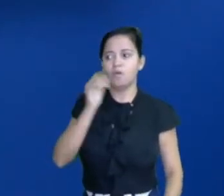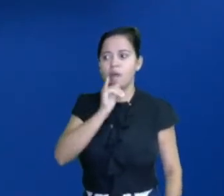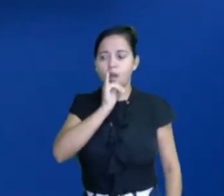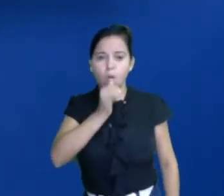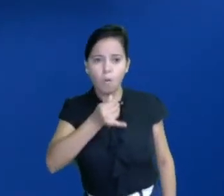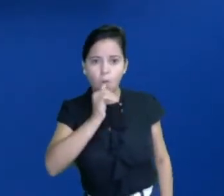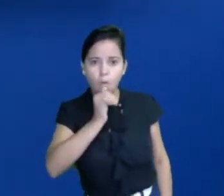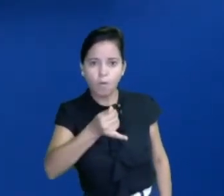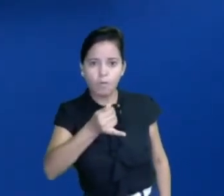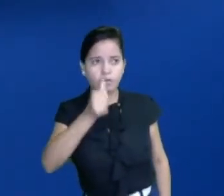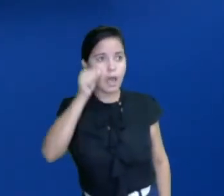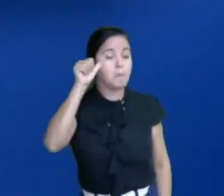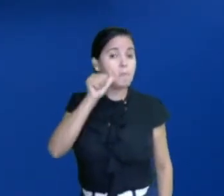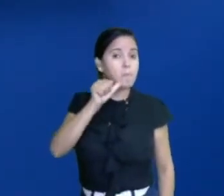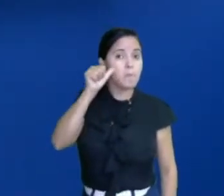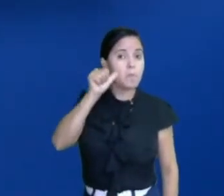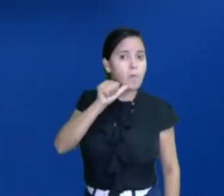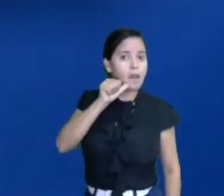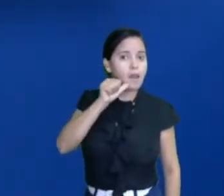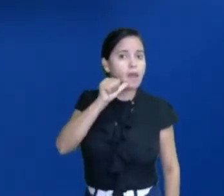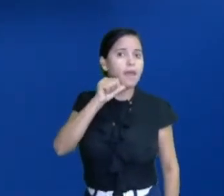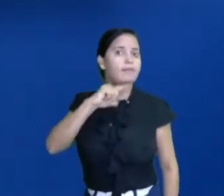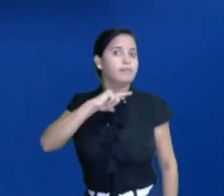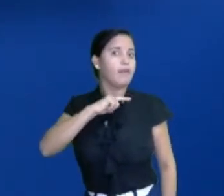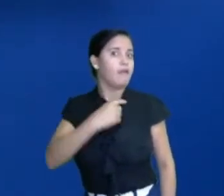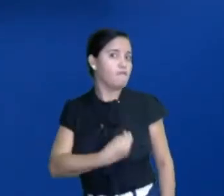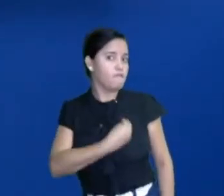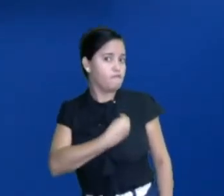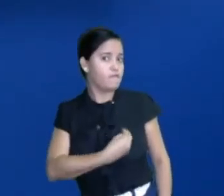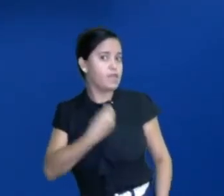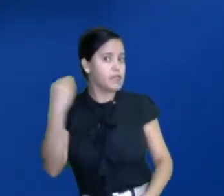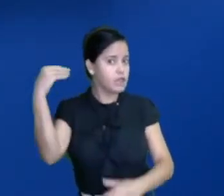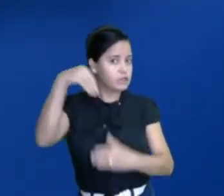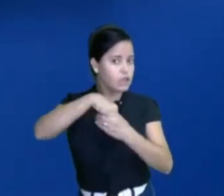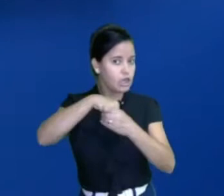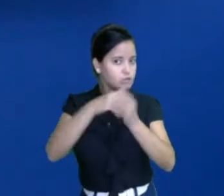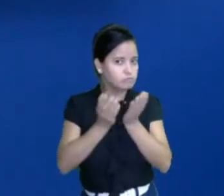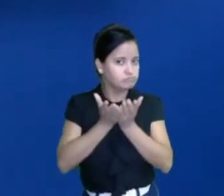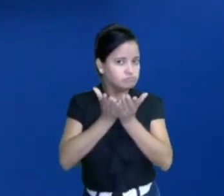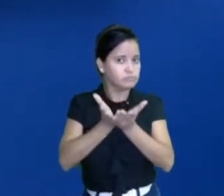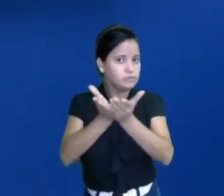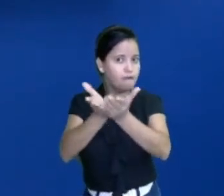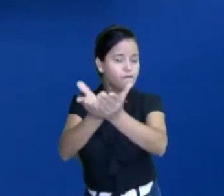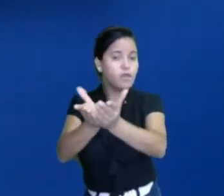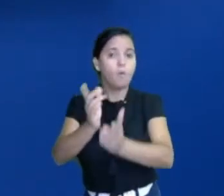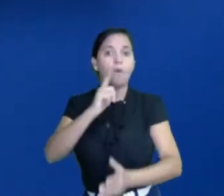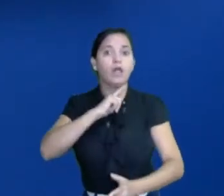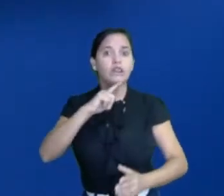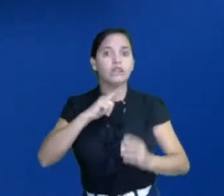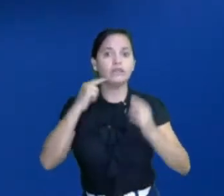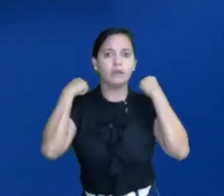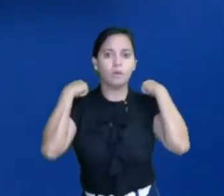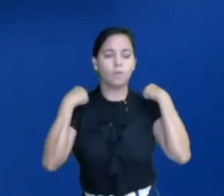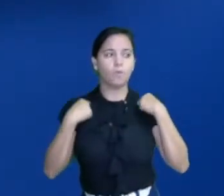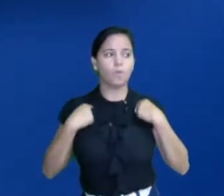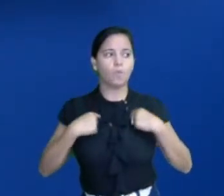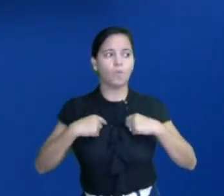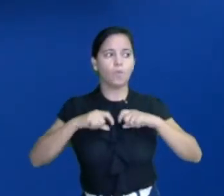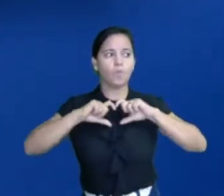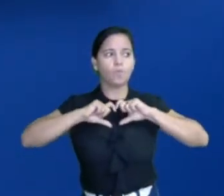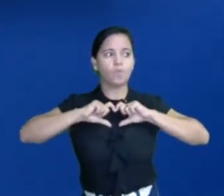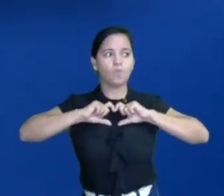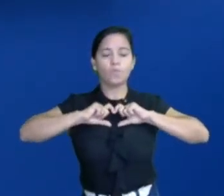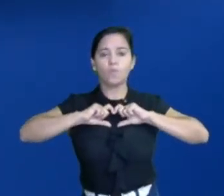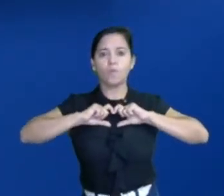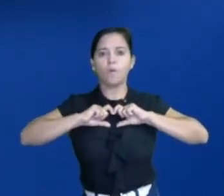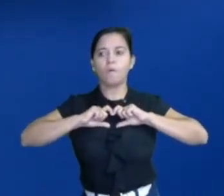uma mulher, né, que estava lá nesse navio e que ela tinha um colar, que ela ganhou um colar. E